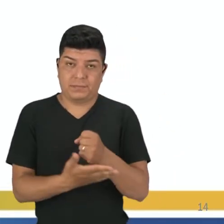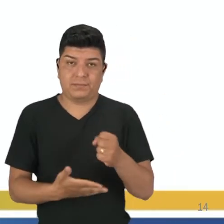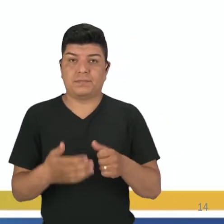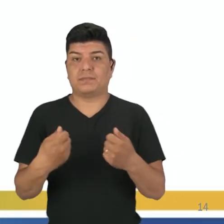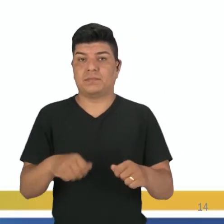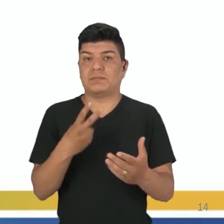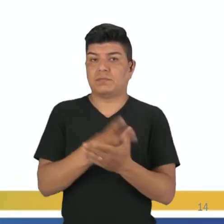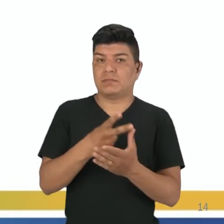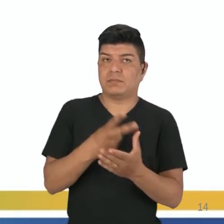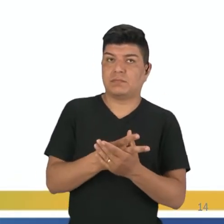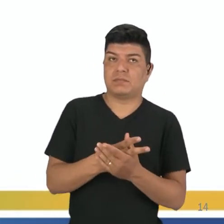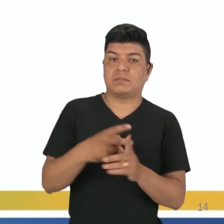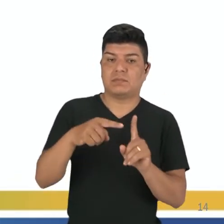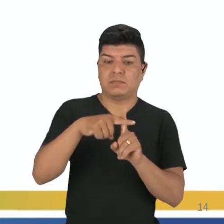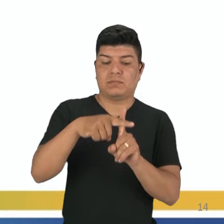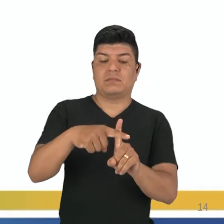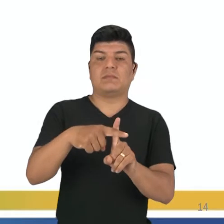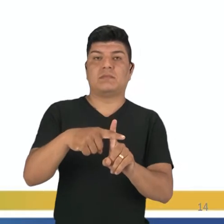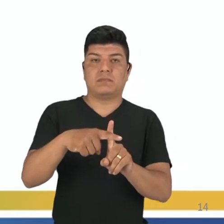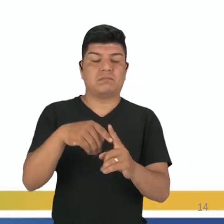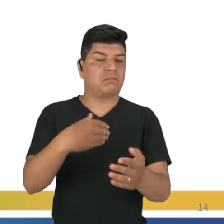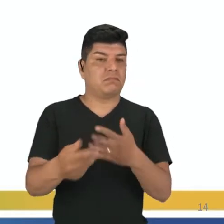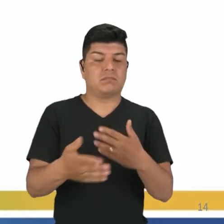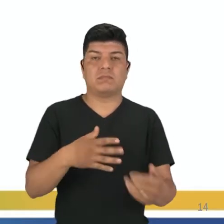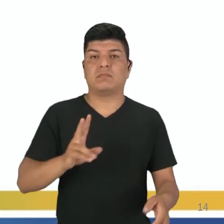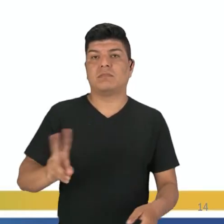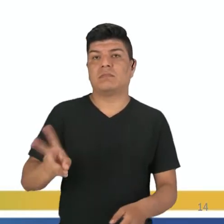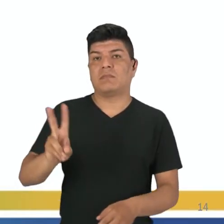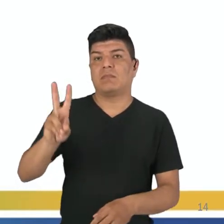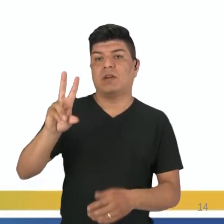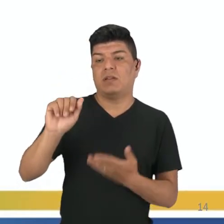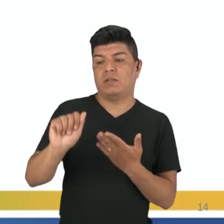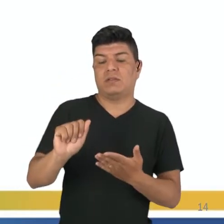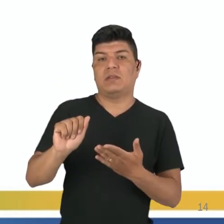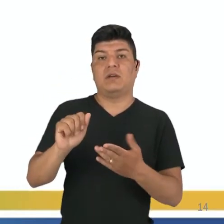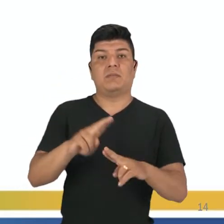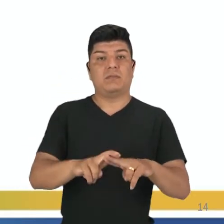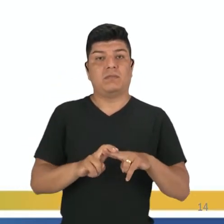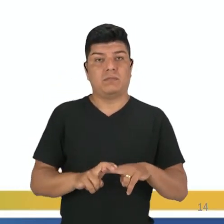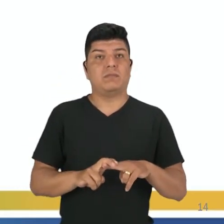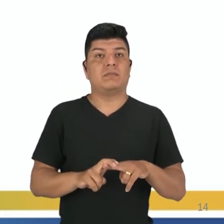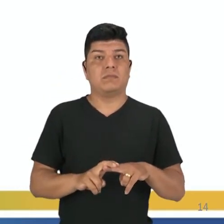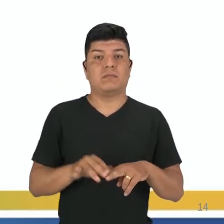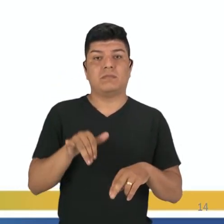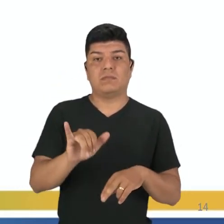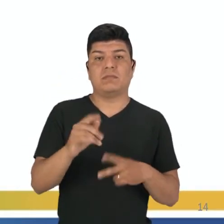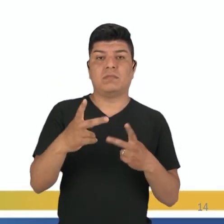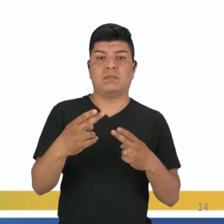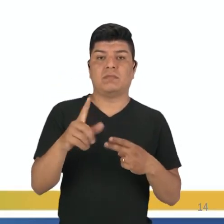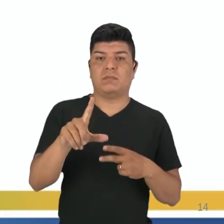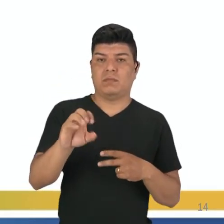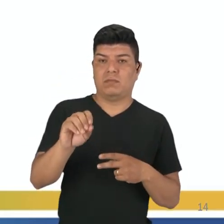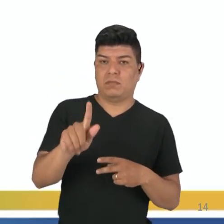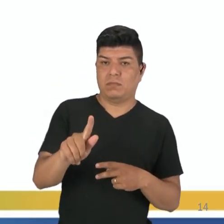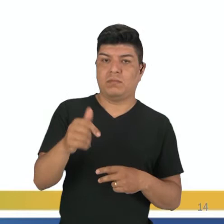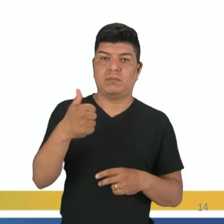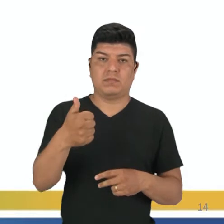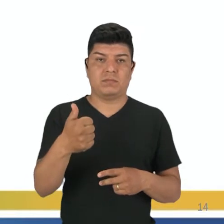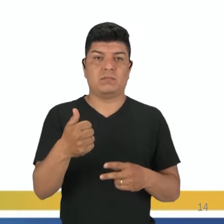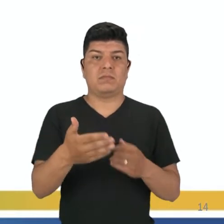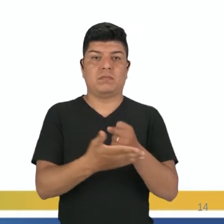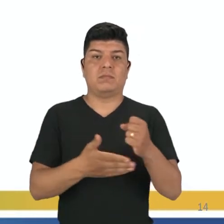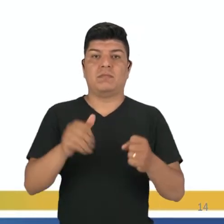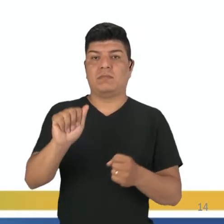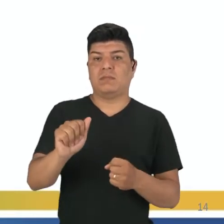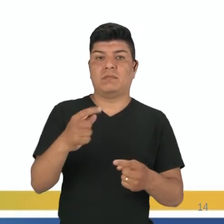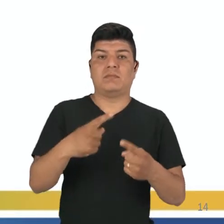tem que ser sempre positiva, né, para qualquer valor de a. No caso aí, né, y igual a log de 1 na base a é igual